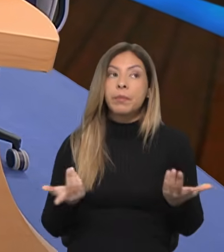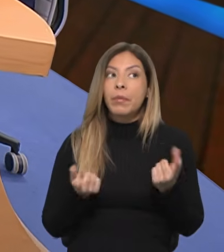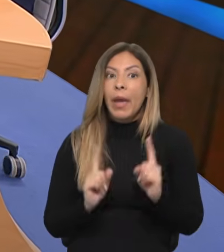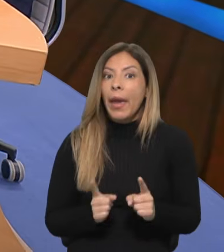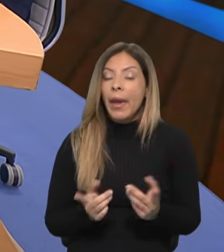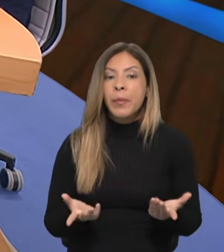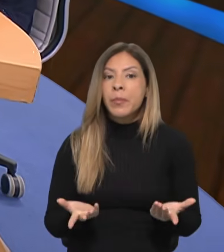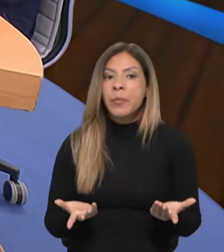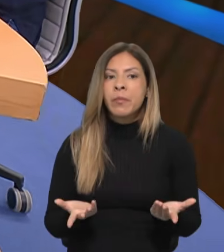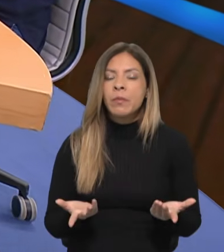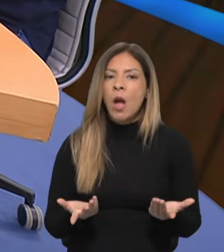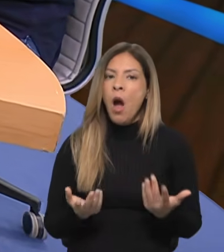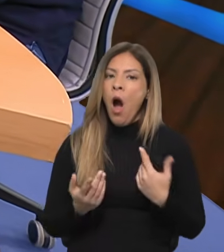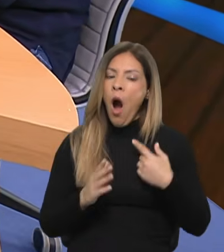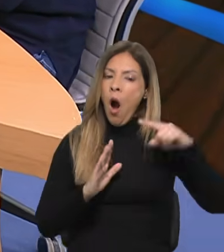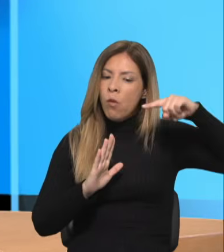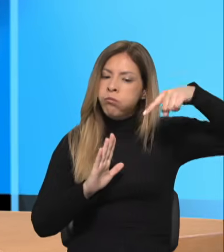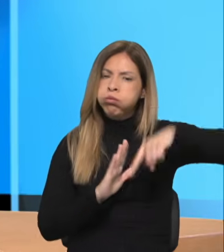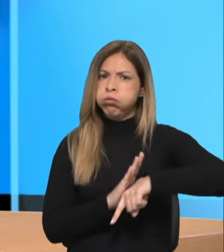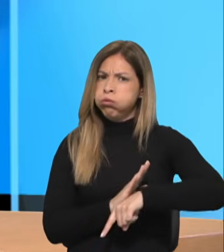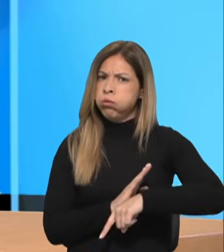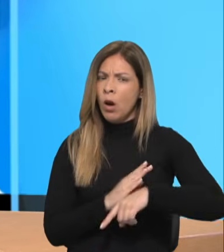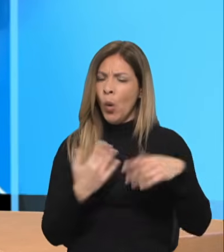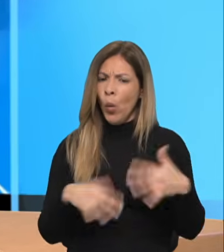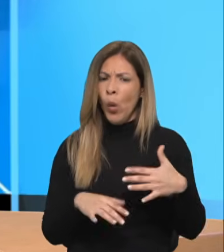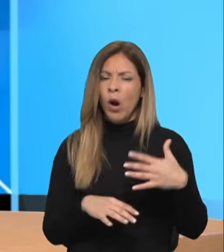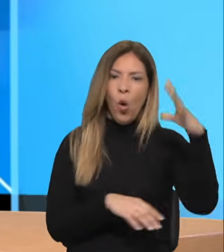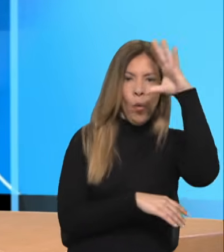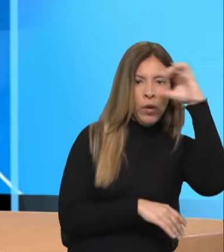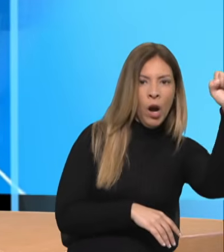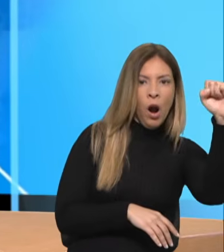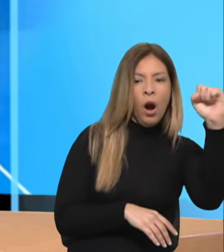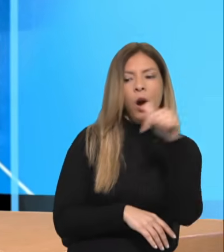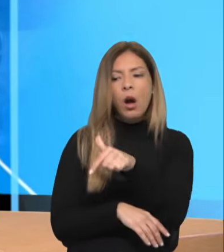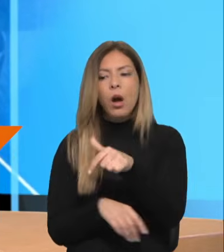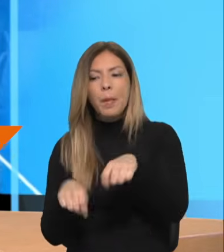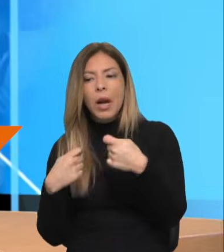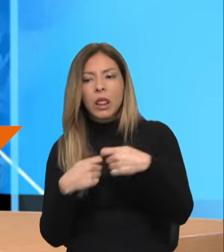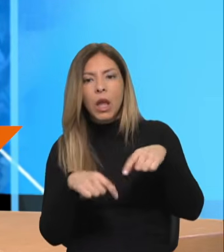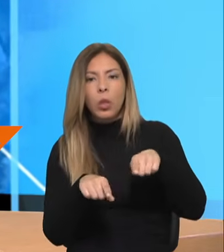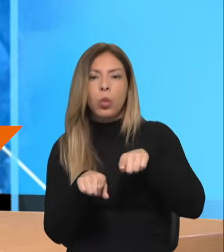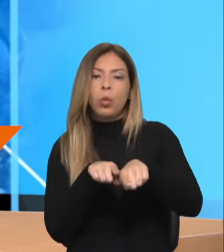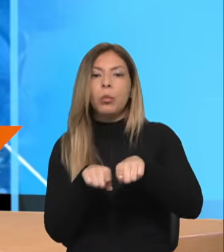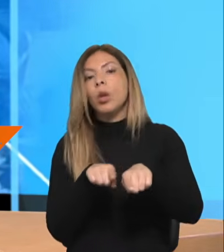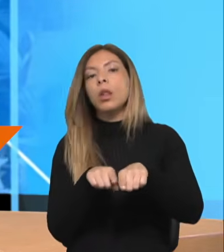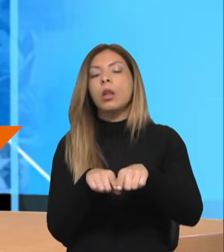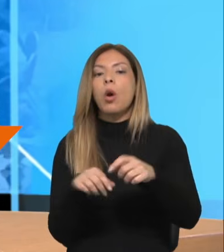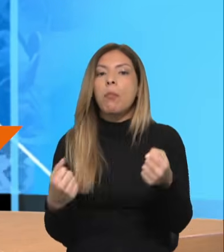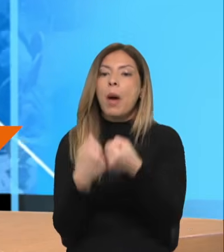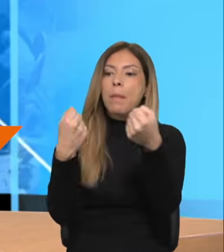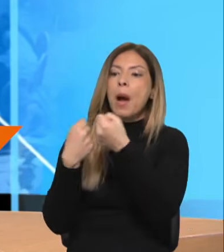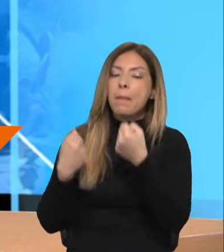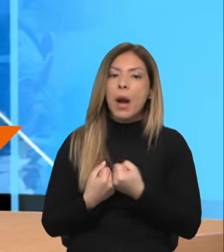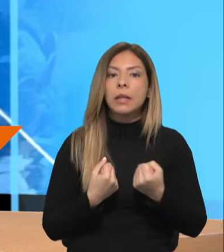Está cavado um fosso muito grande entre o governo e os partidos das oposições em relação